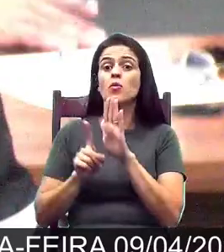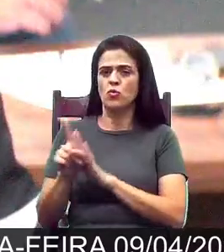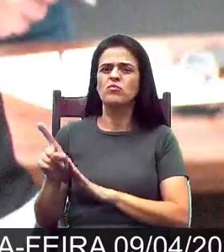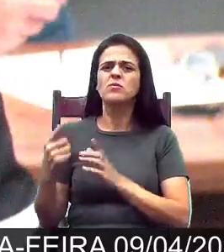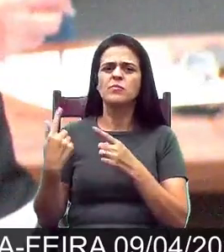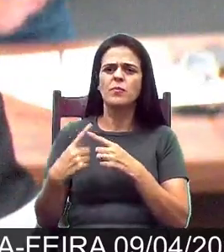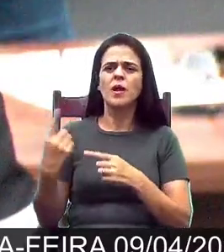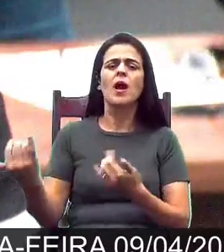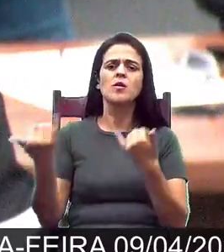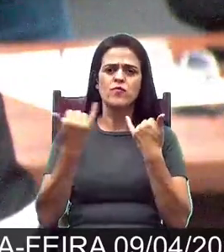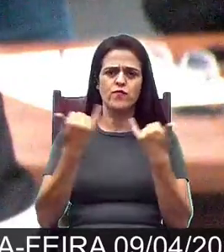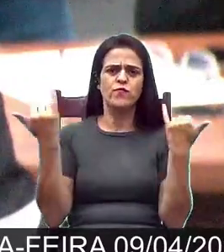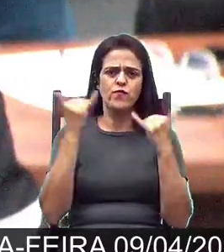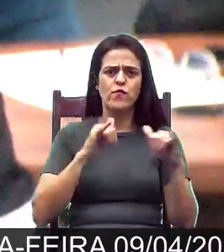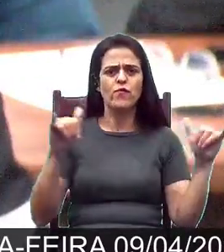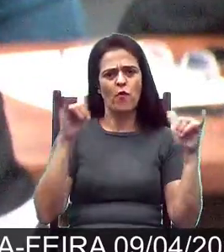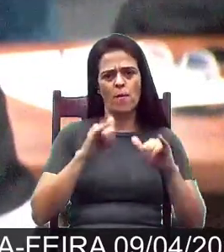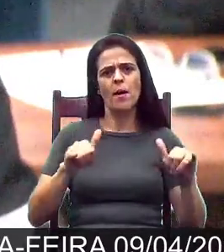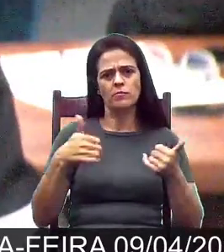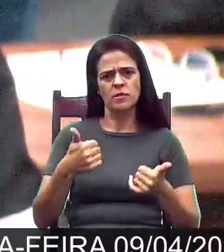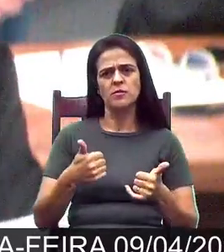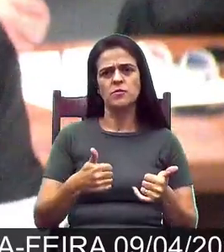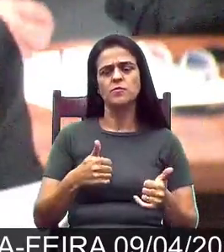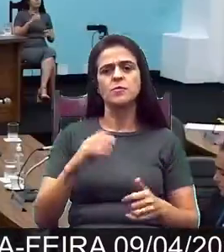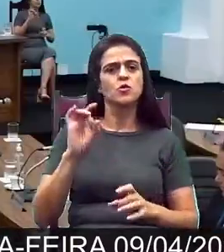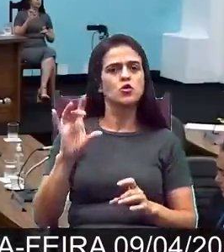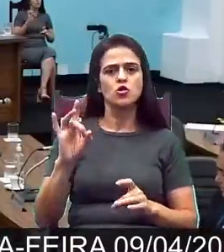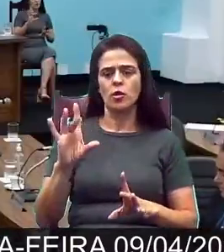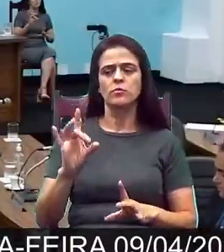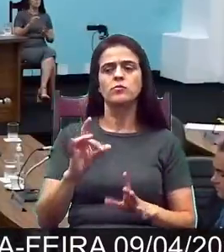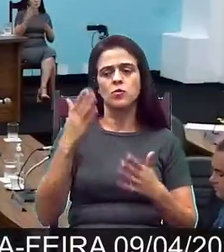a gente poder estar informando a população. Só isso, presidente.